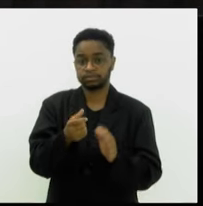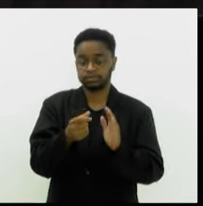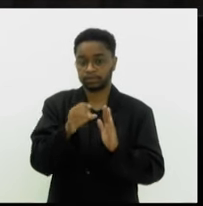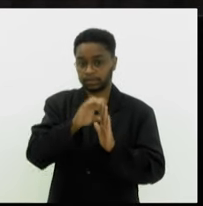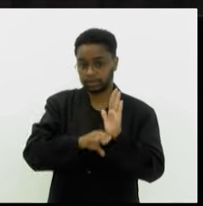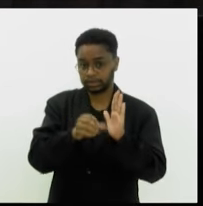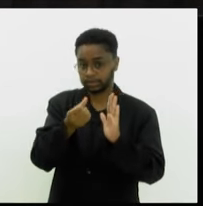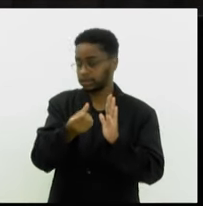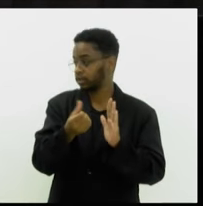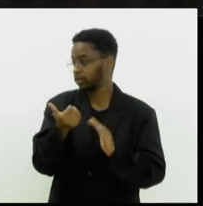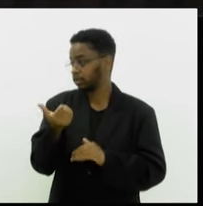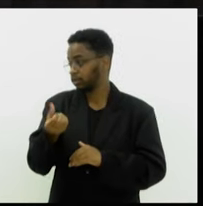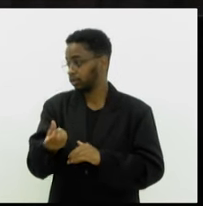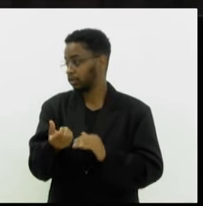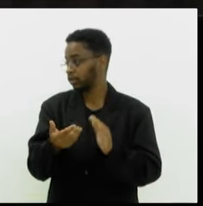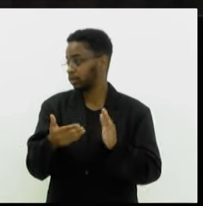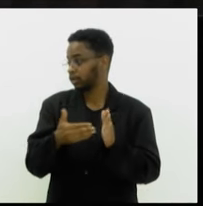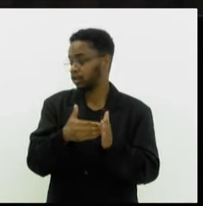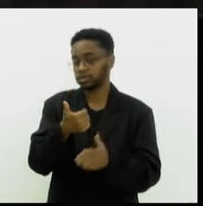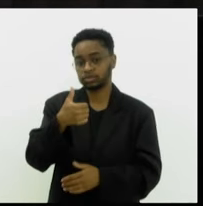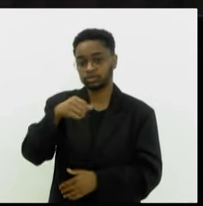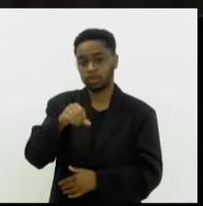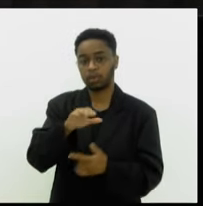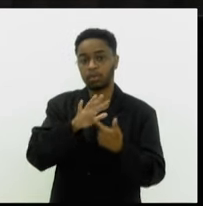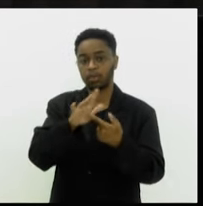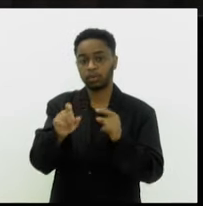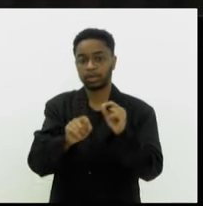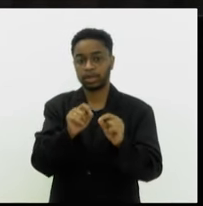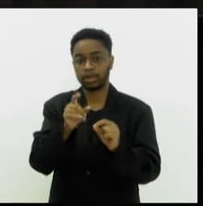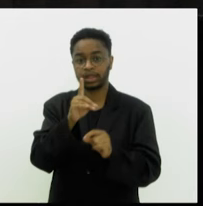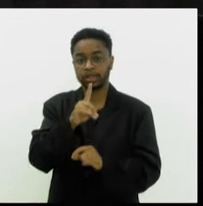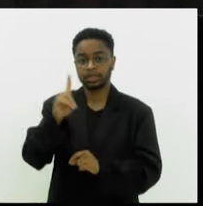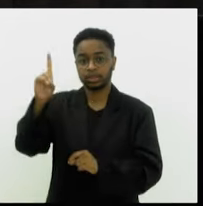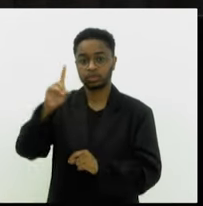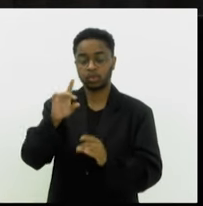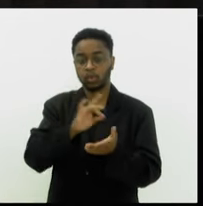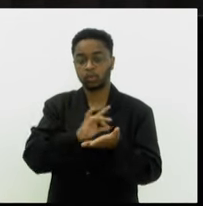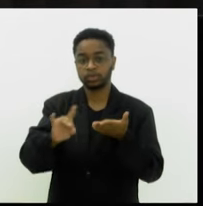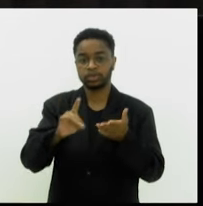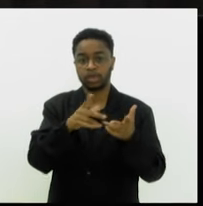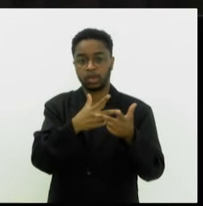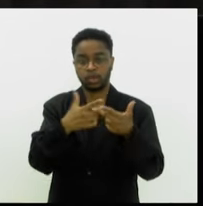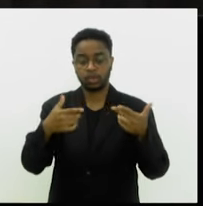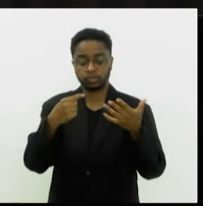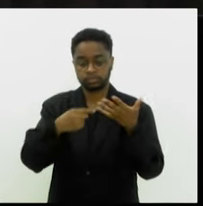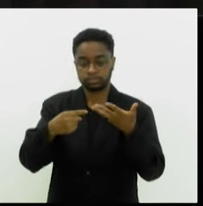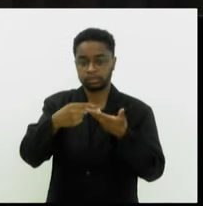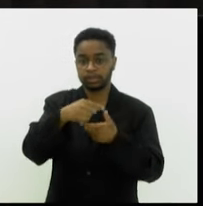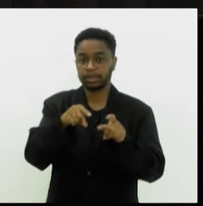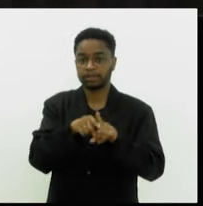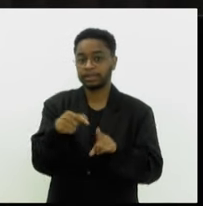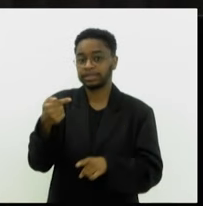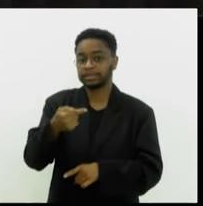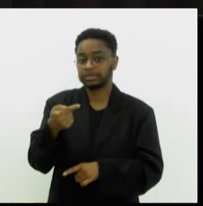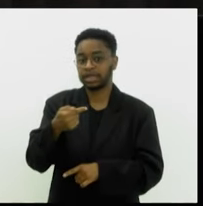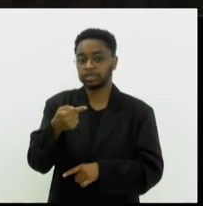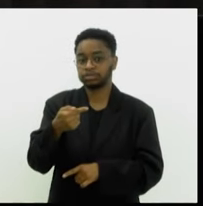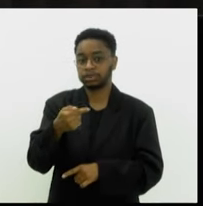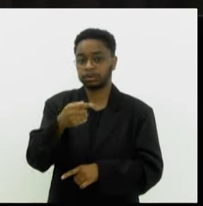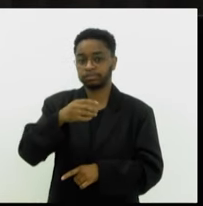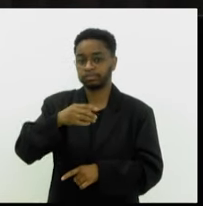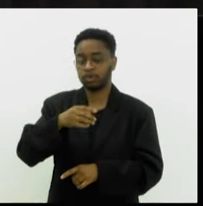que o seguinte: estas coisas o Senhor odeia, e a sétima a sua alma